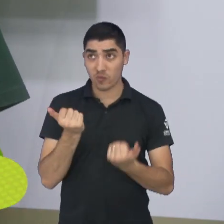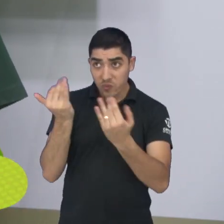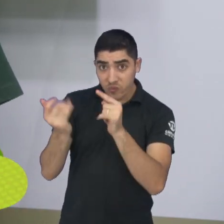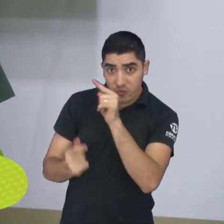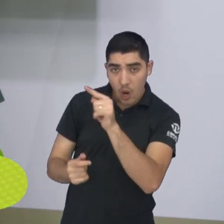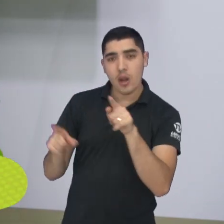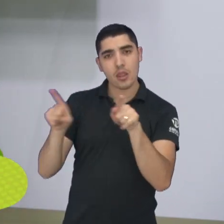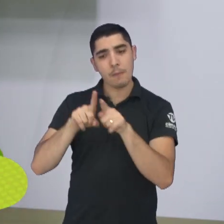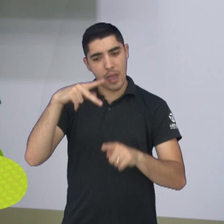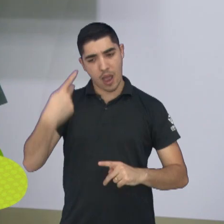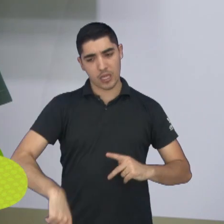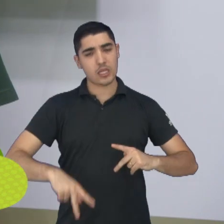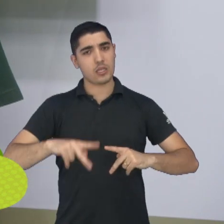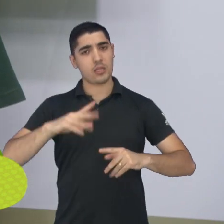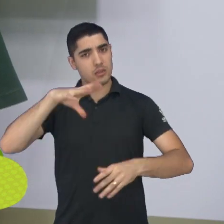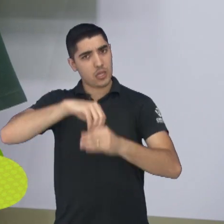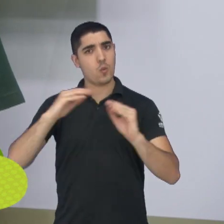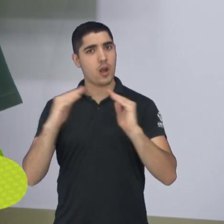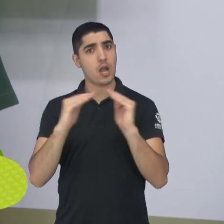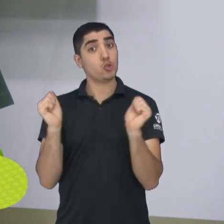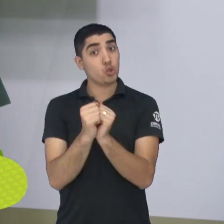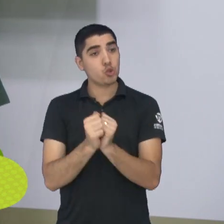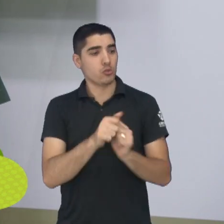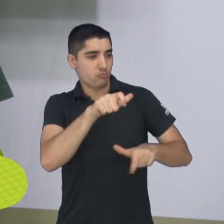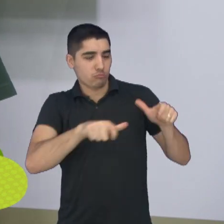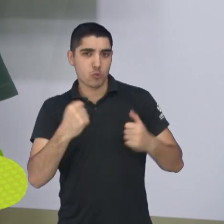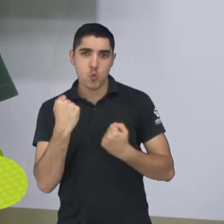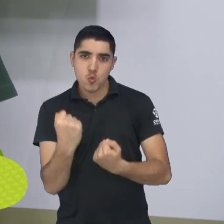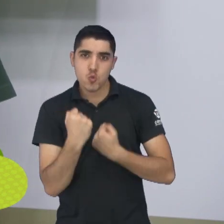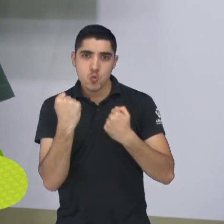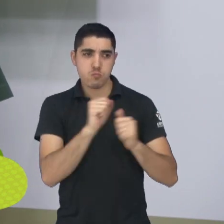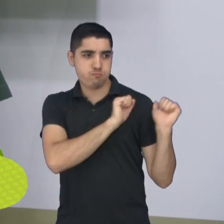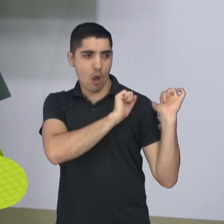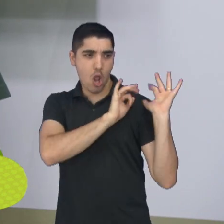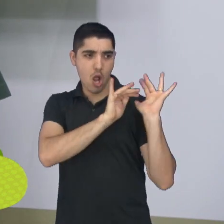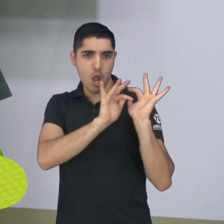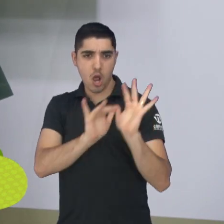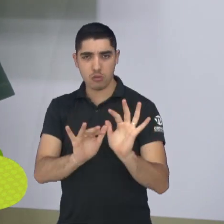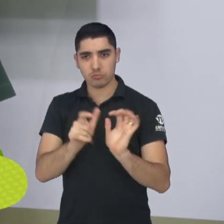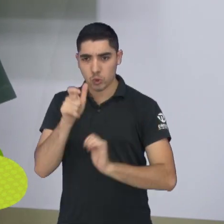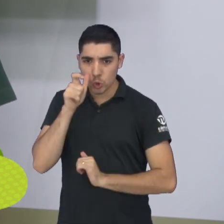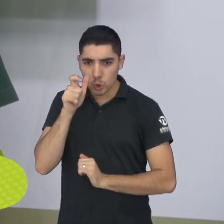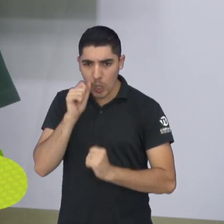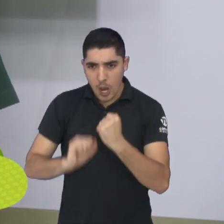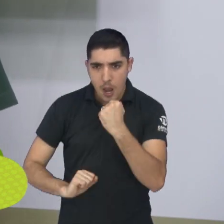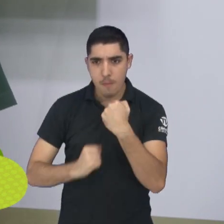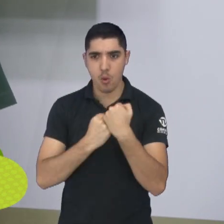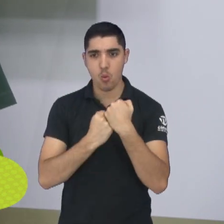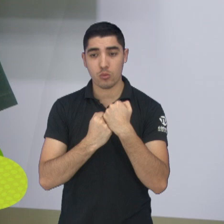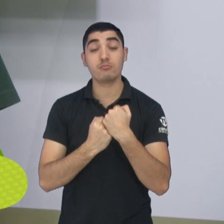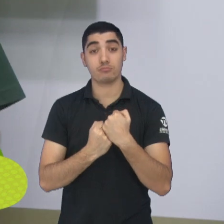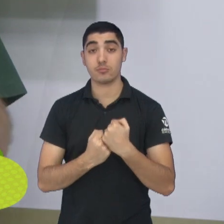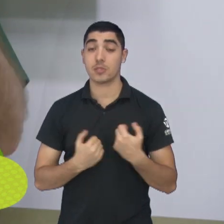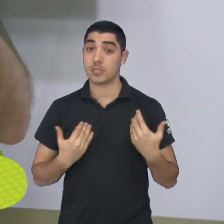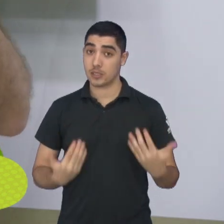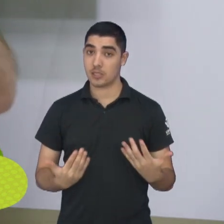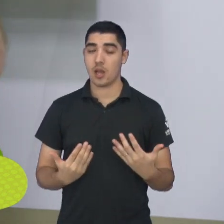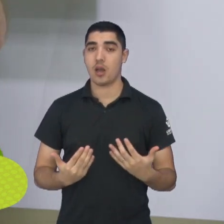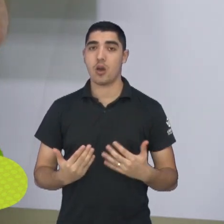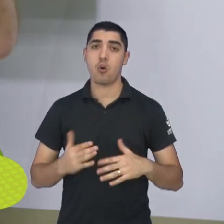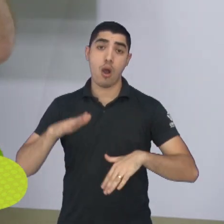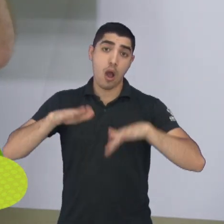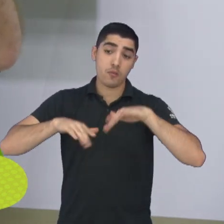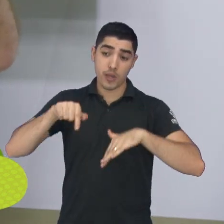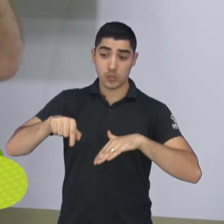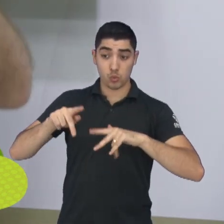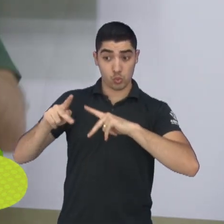aqui, principalmente aqui, né, com o apoio da torcida, né. Esse time do Sebastião Figueiredo pode não estar,